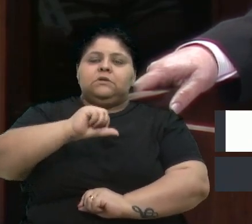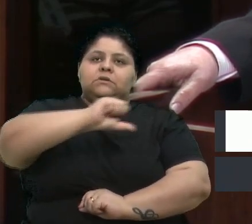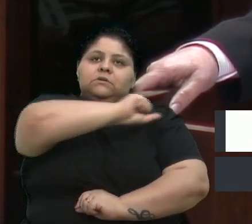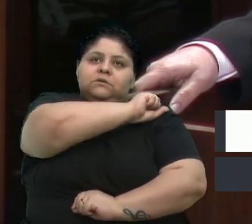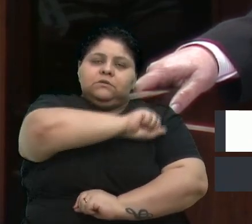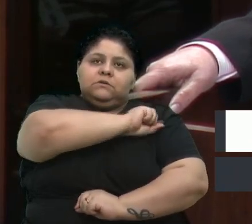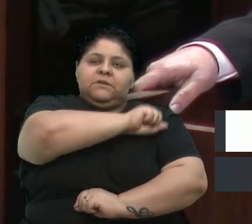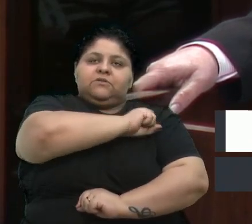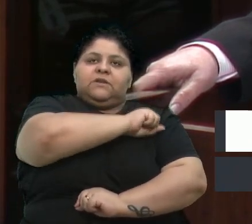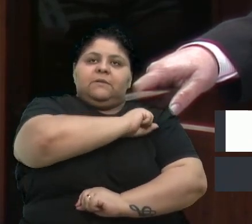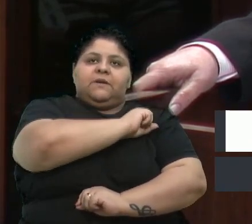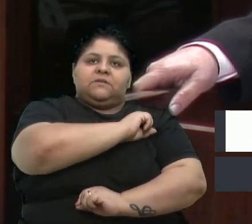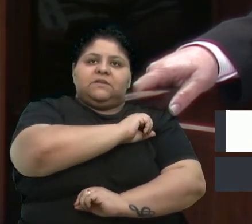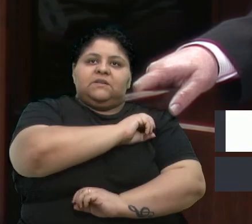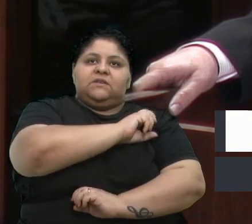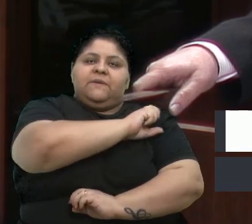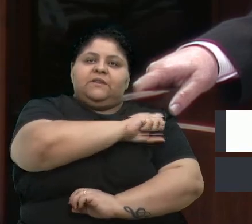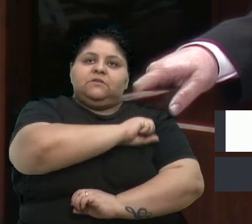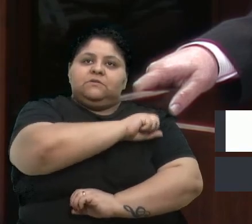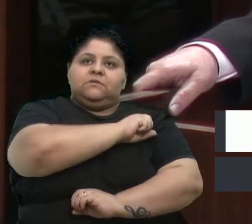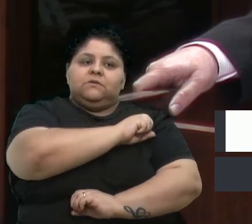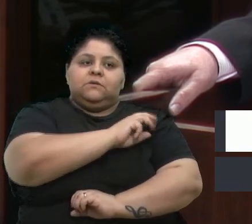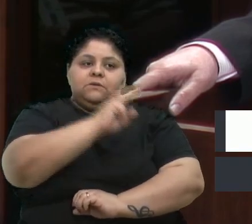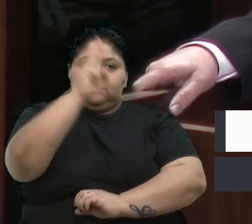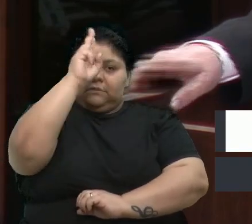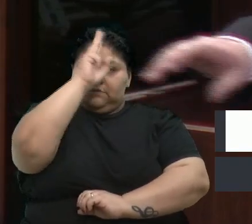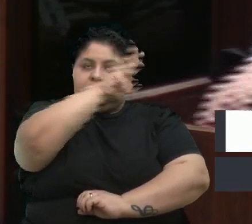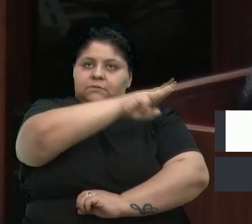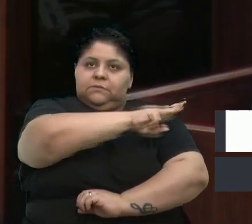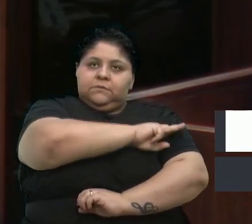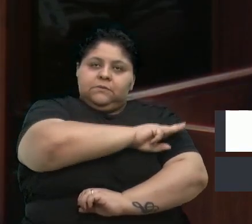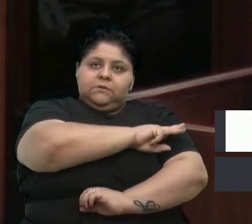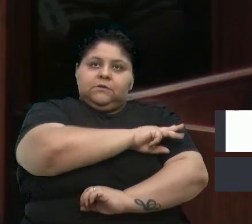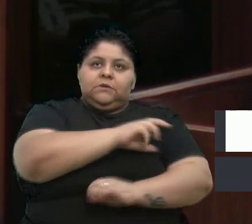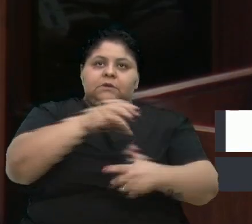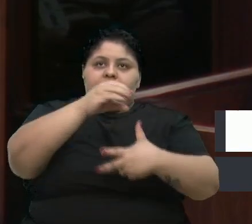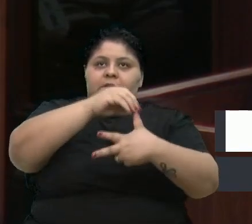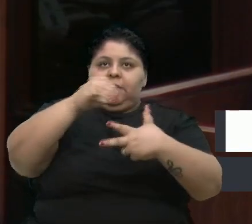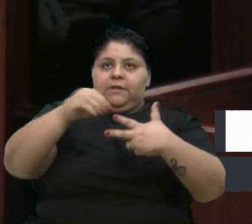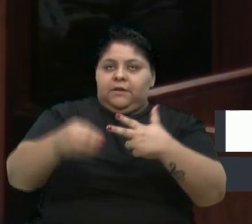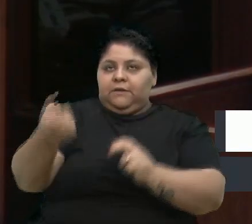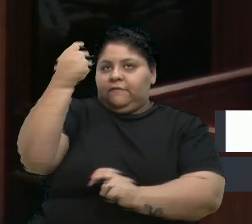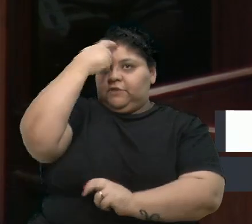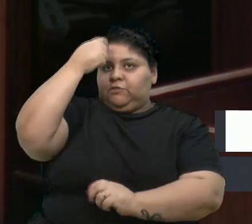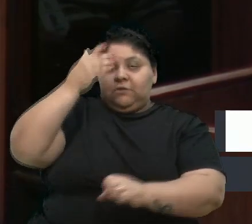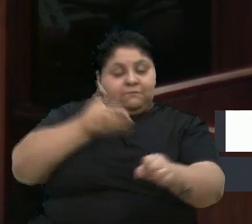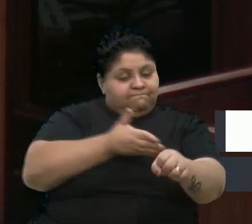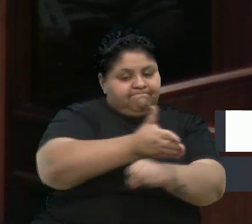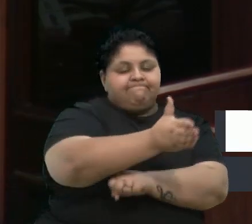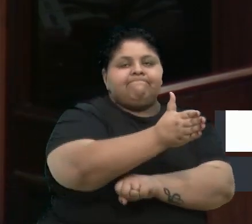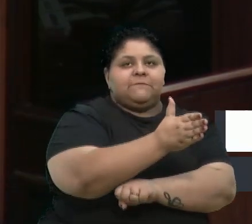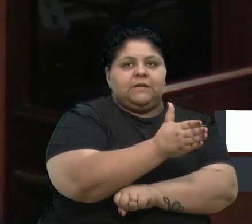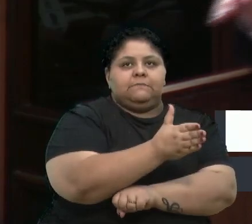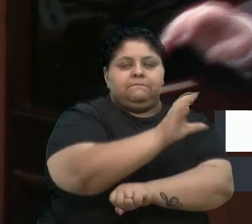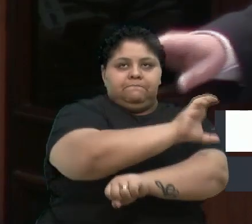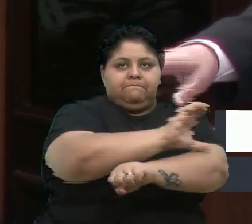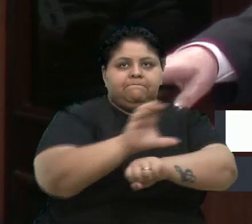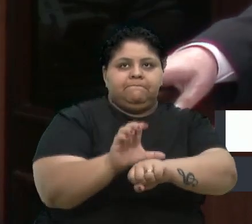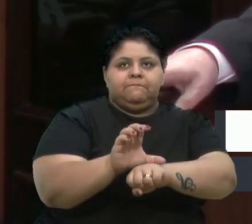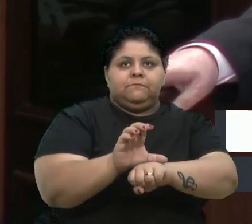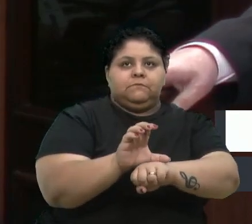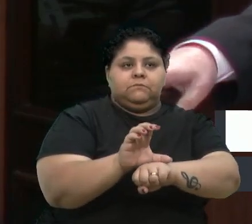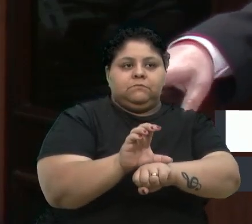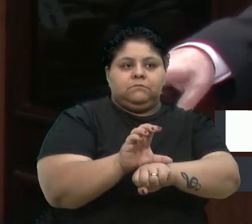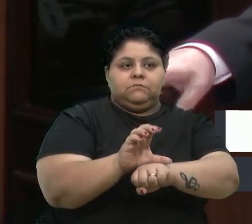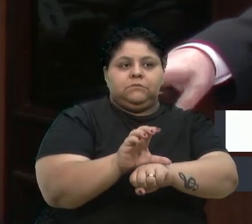anos do ensino médio, e aí fazer um Enem, um vestibular, e passar nesse curso. E